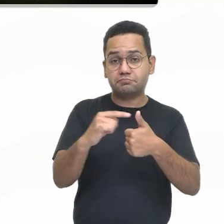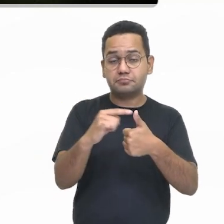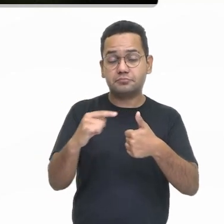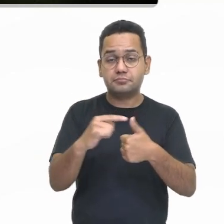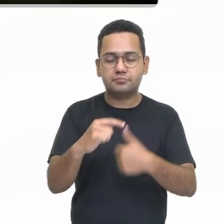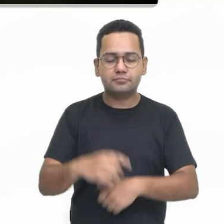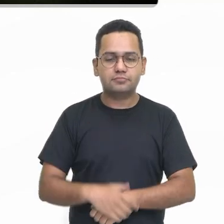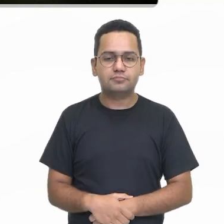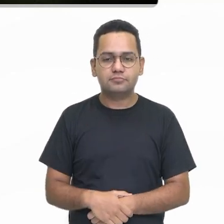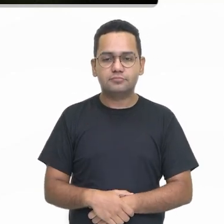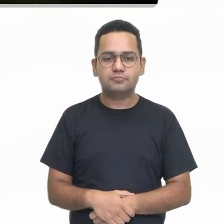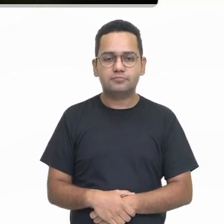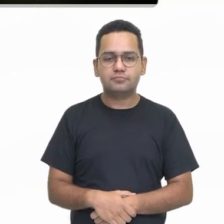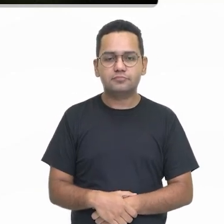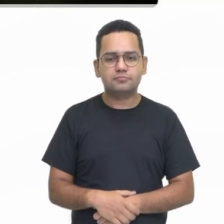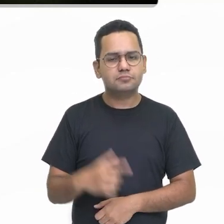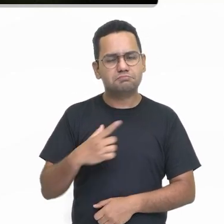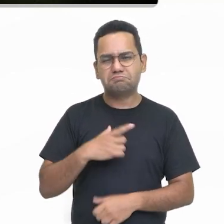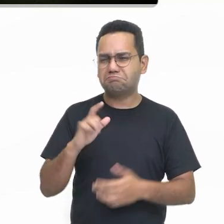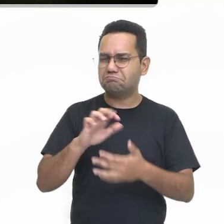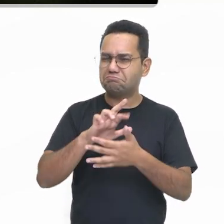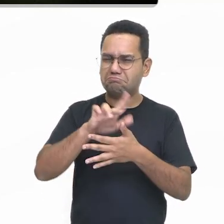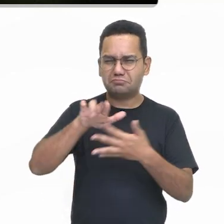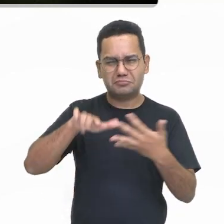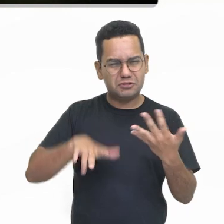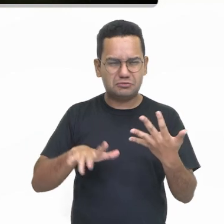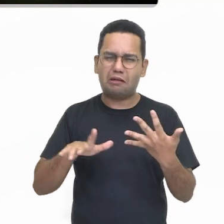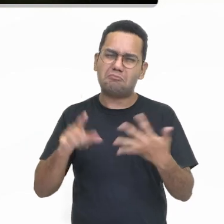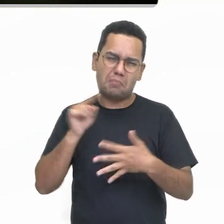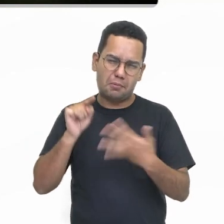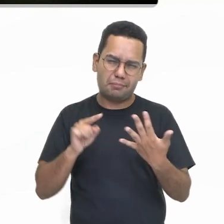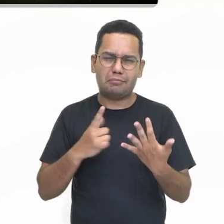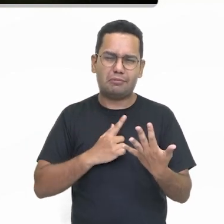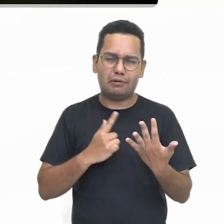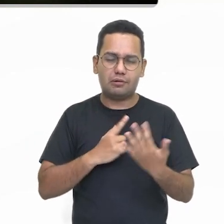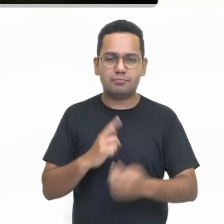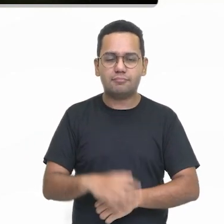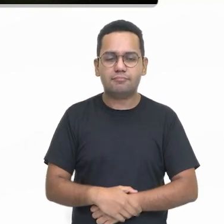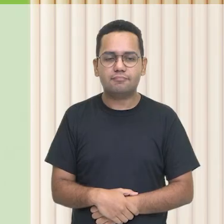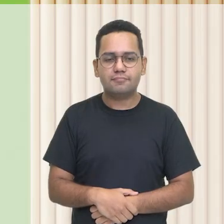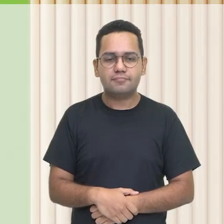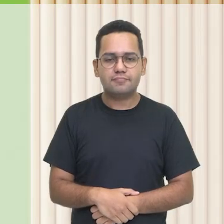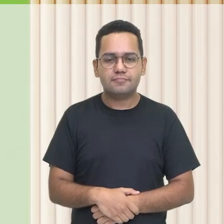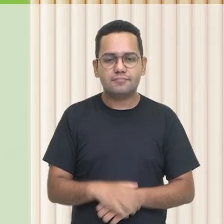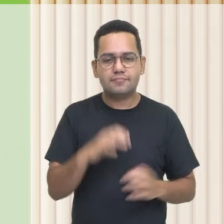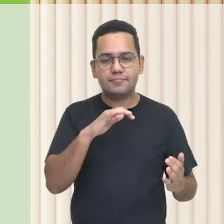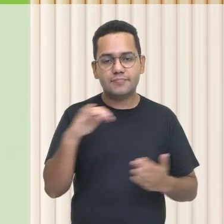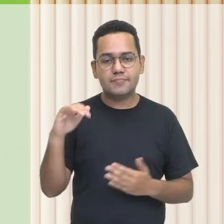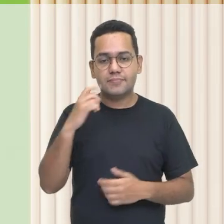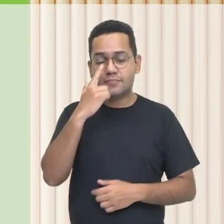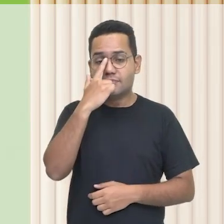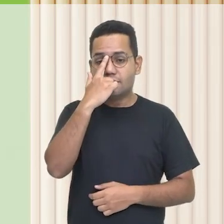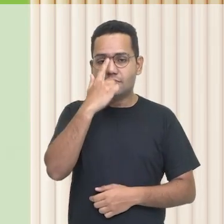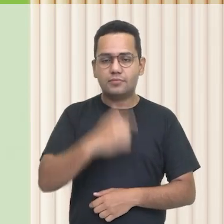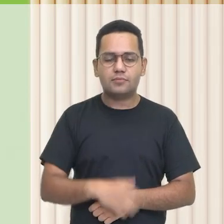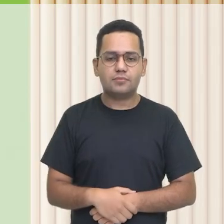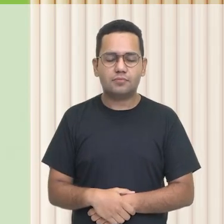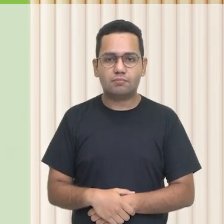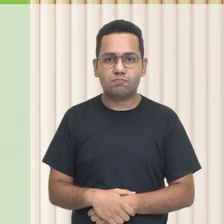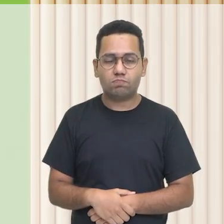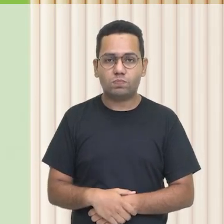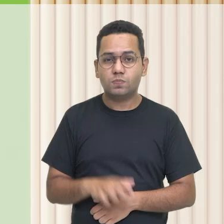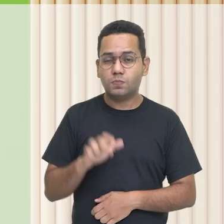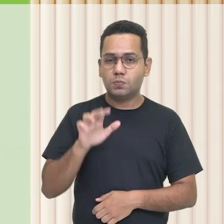representantes de várias espécies E aí nós temos o conceito também de espécie